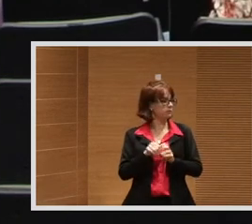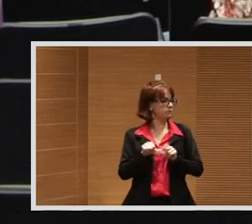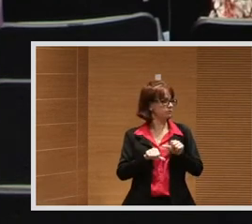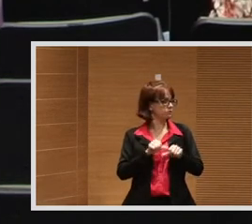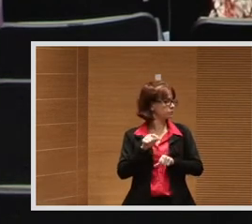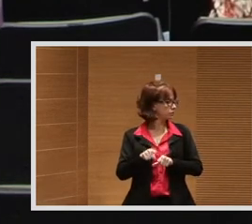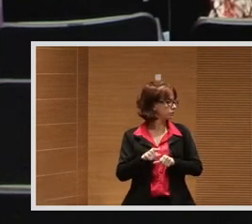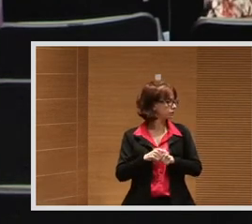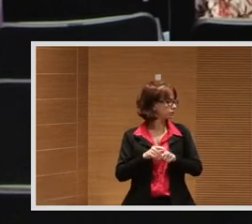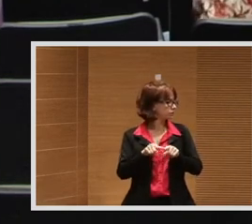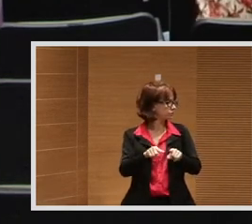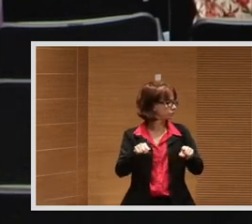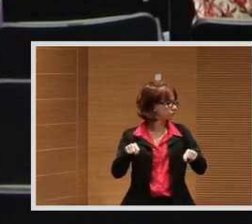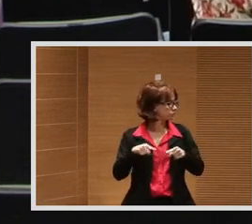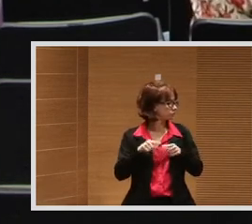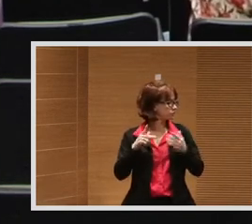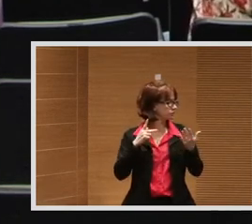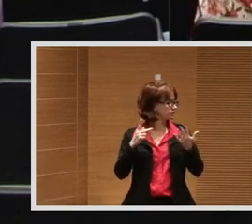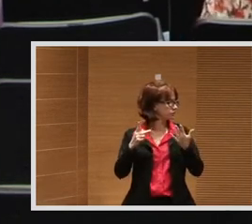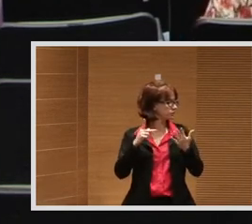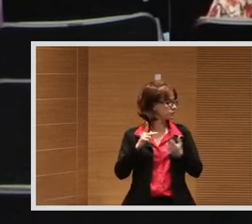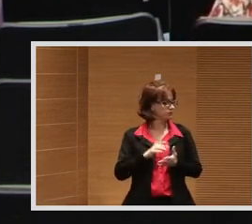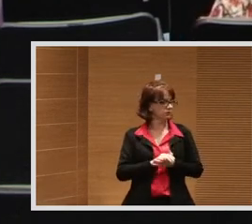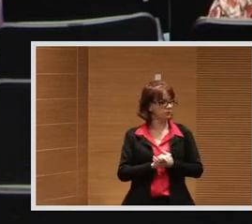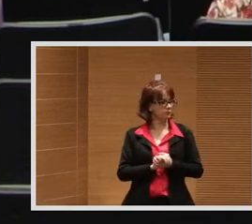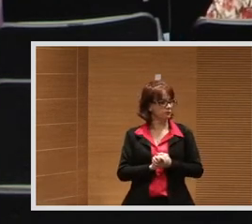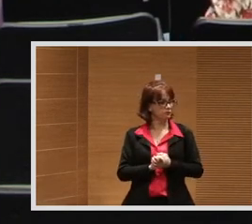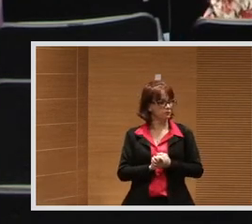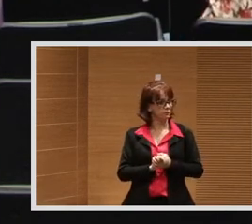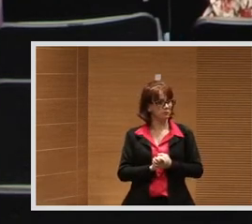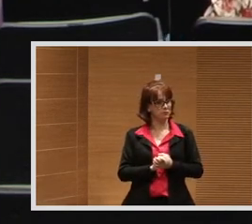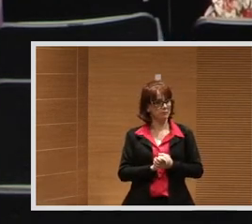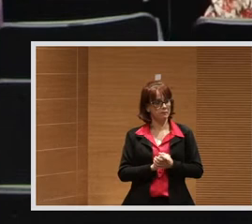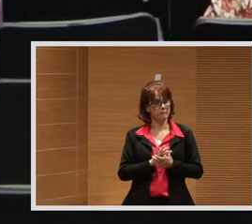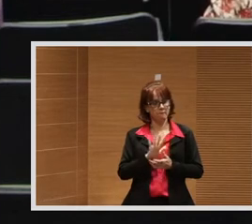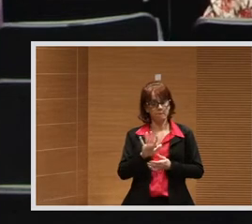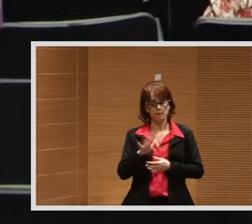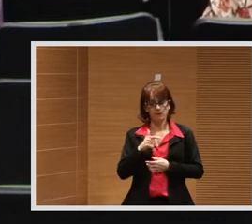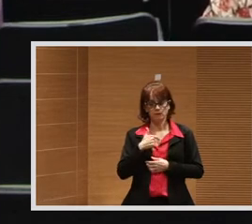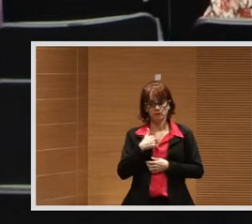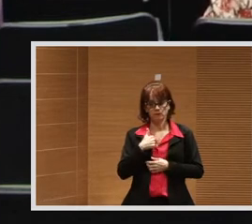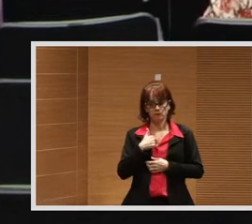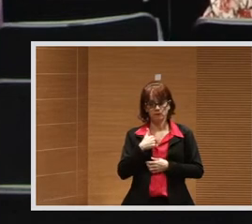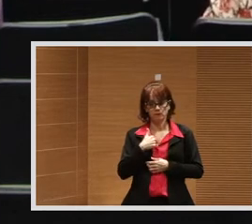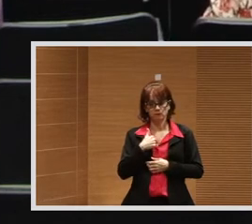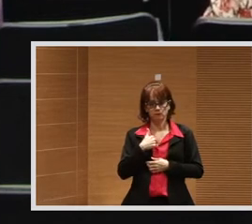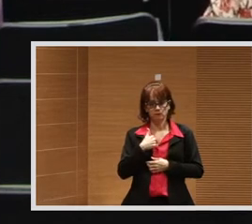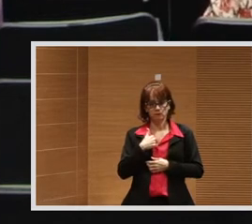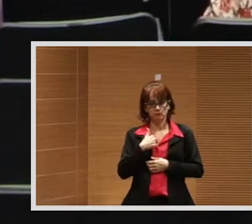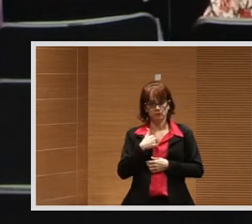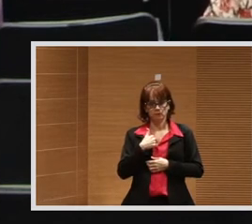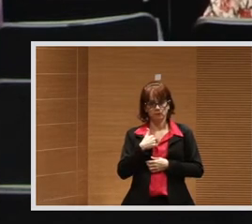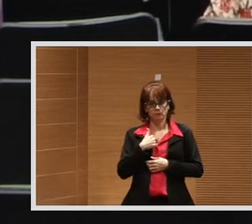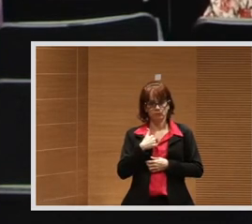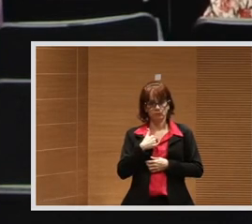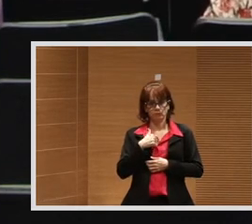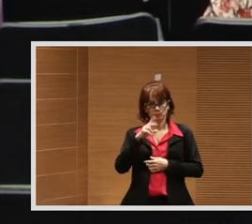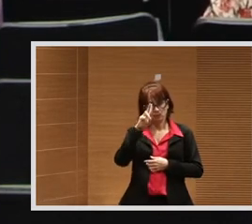psicanálise. Mas me chamou a atenção o caso daquela menininha que você